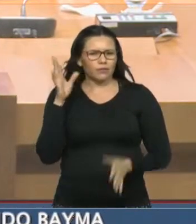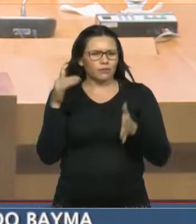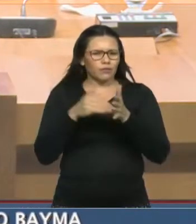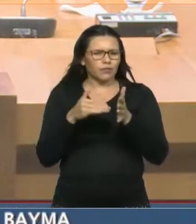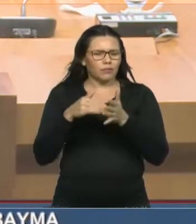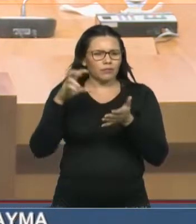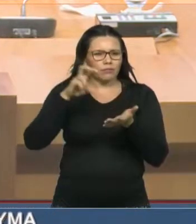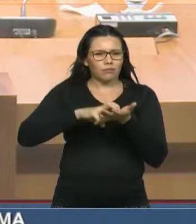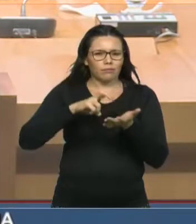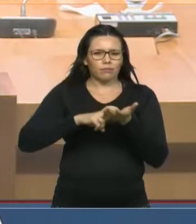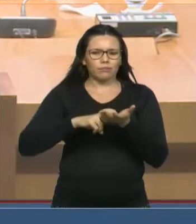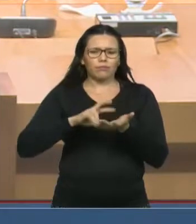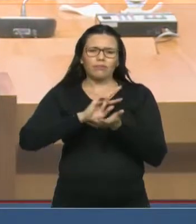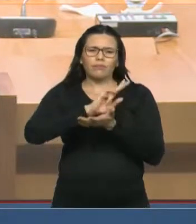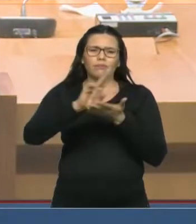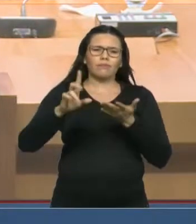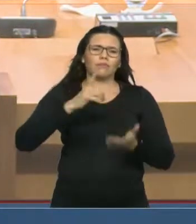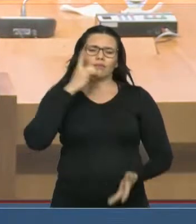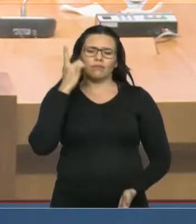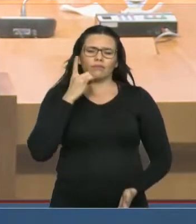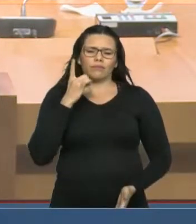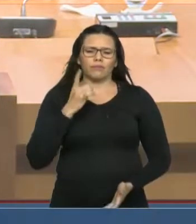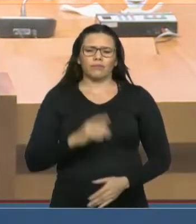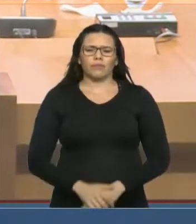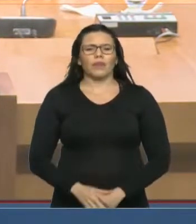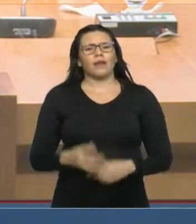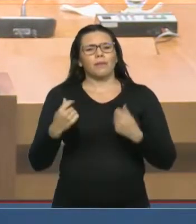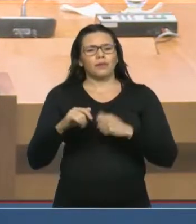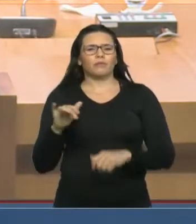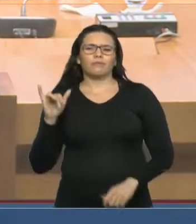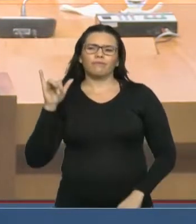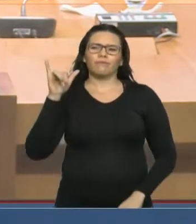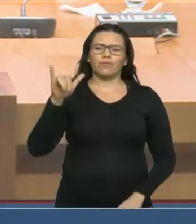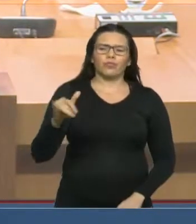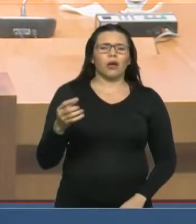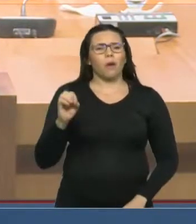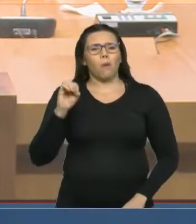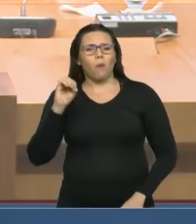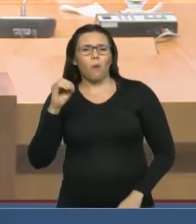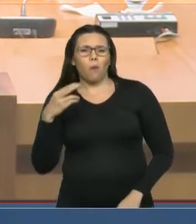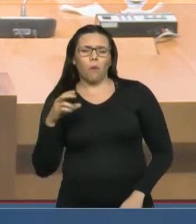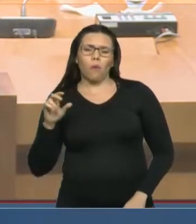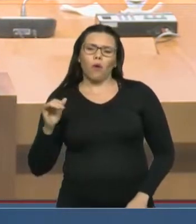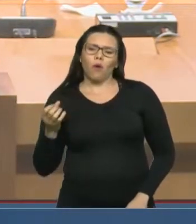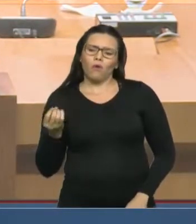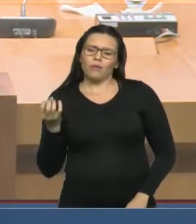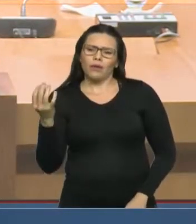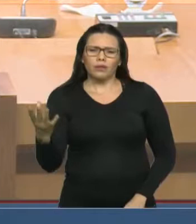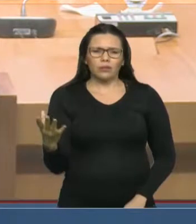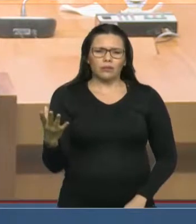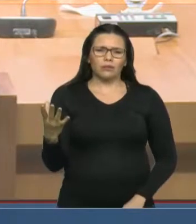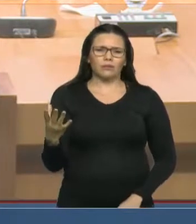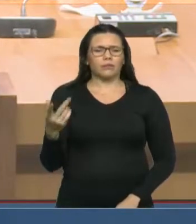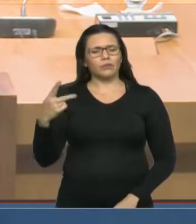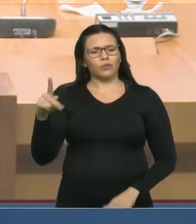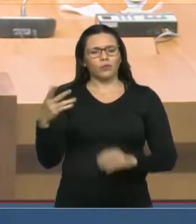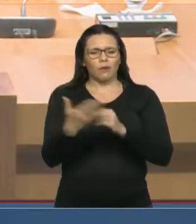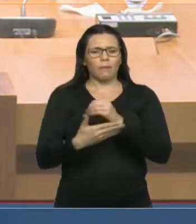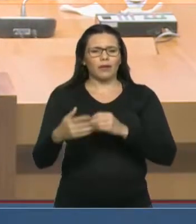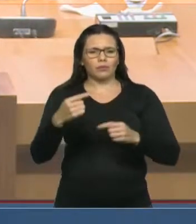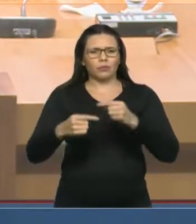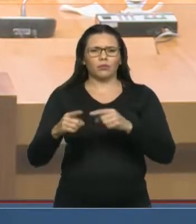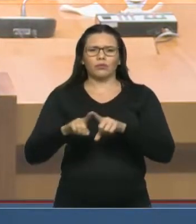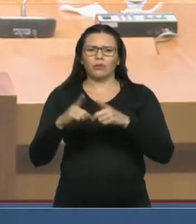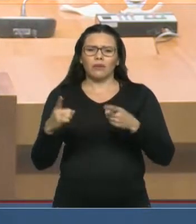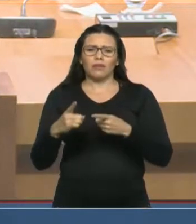onde vários deputados se deslocam para suas bases, pela presença de vários deputados, Vossa Excelência pode ter a convicção de que ela